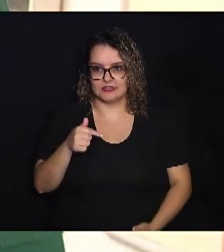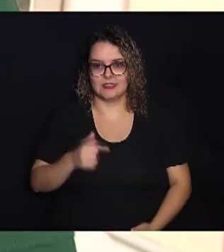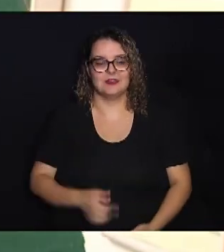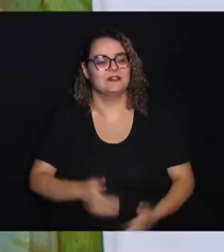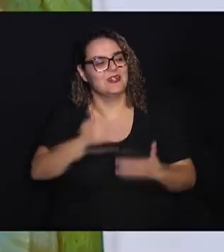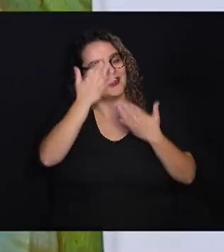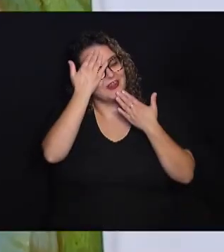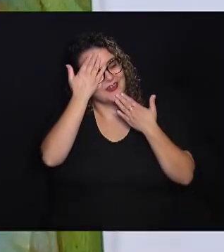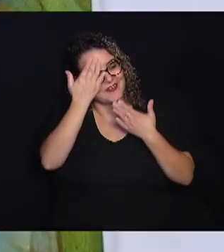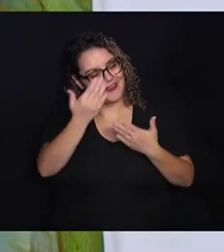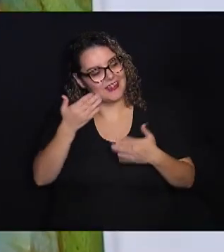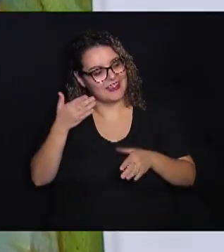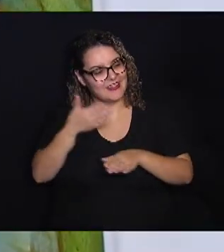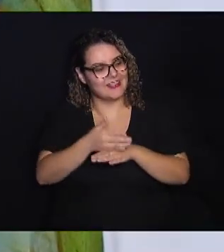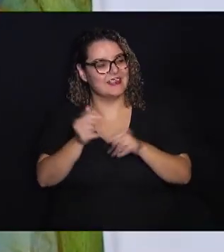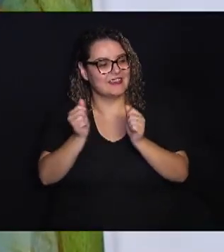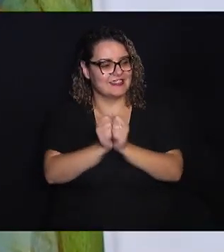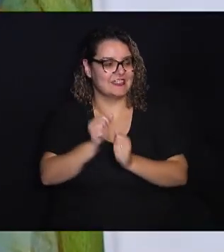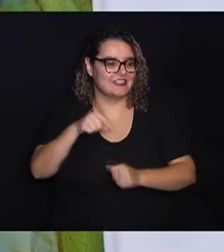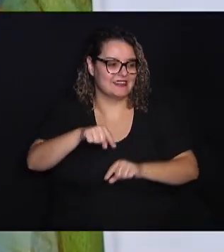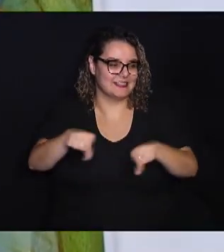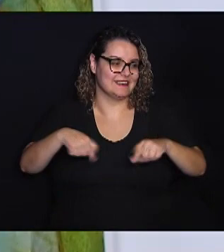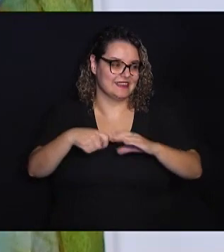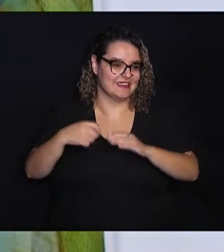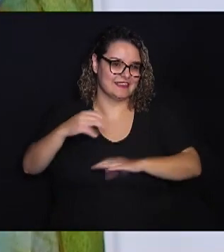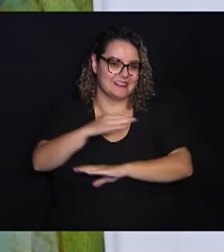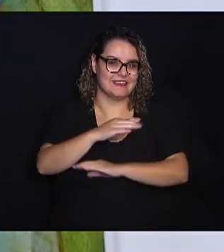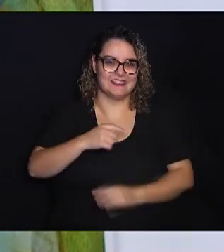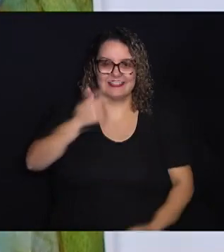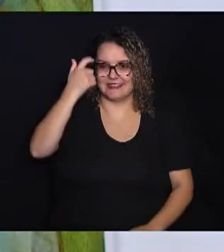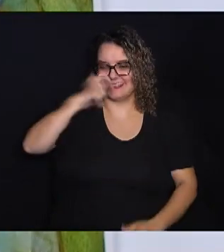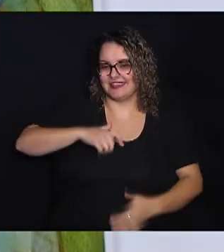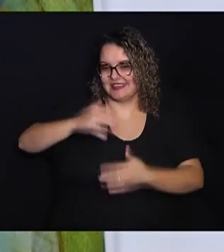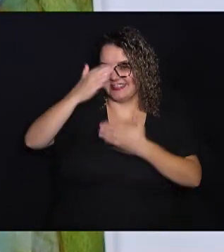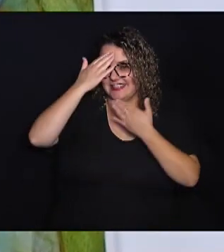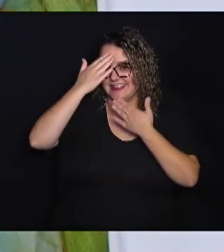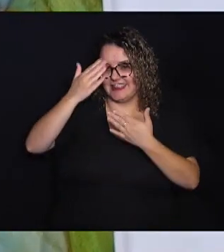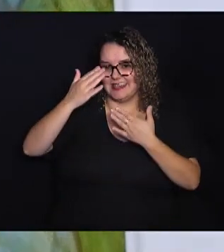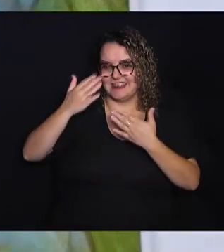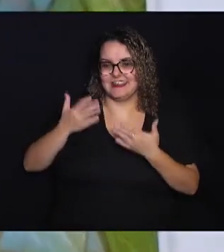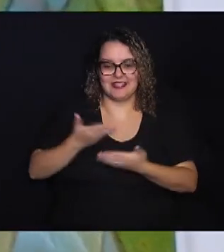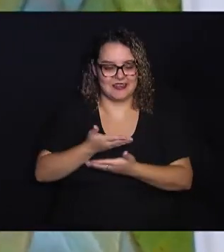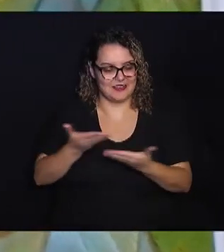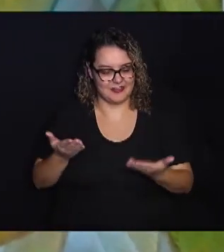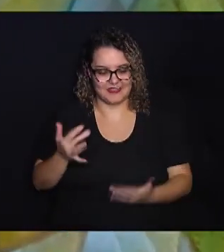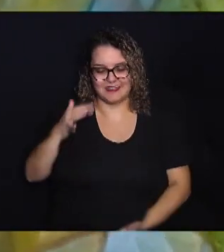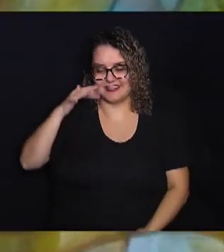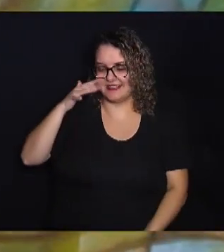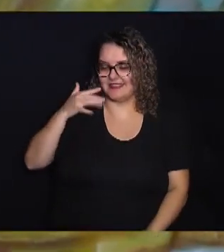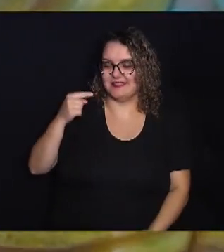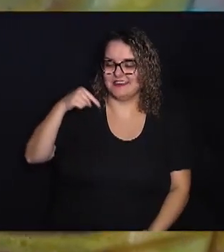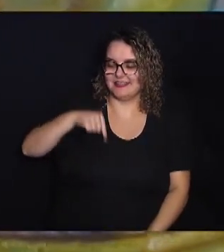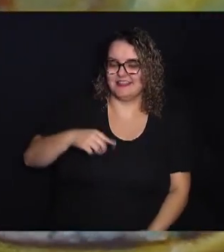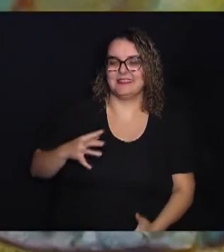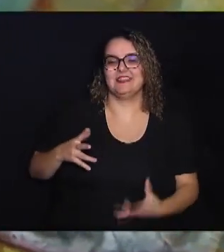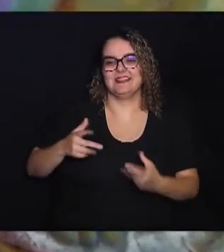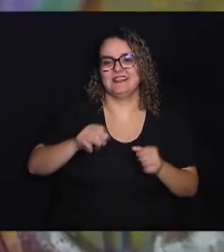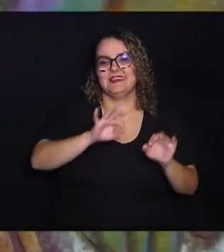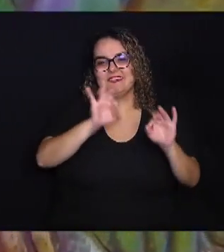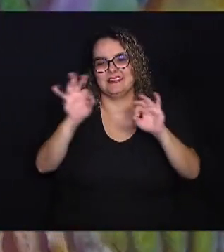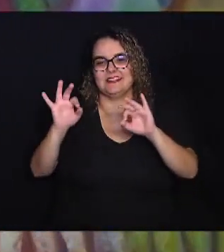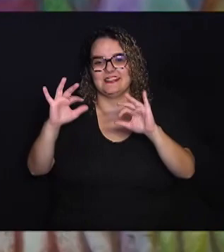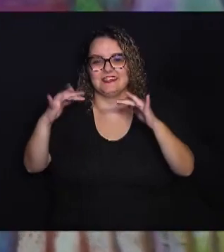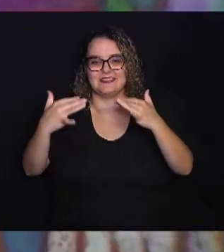muito obrigada pela sua participação aqui no Estúdio Câmara. E eu que agradeço você, Ana Paula, e os